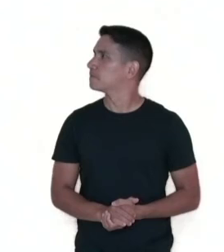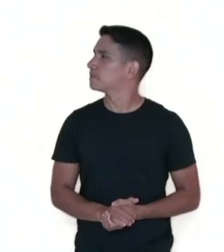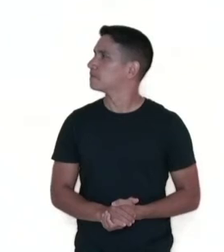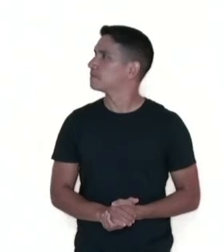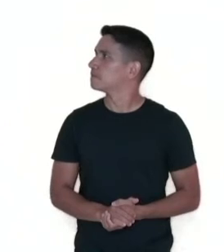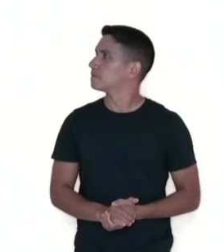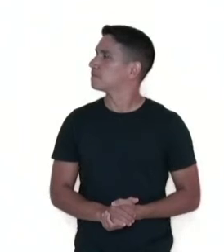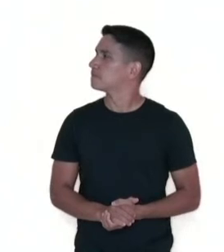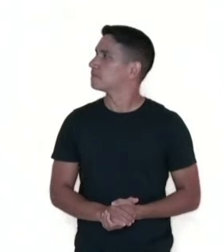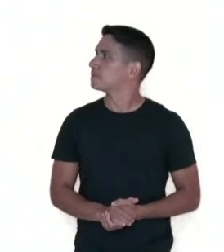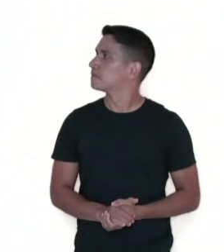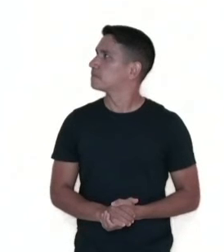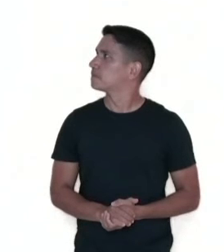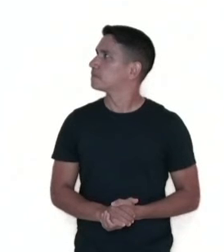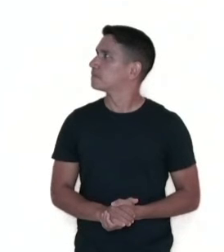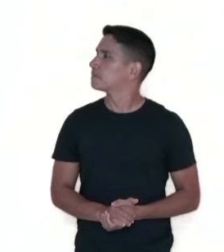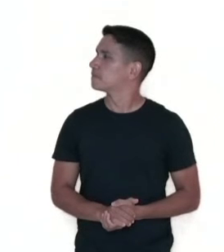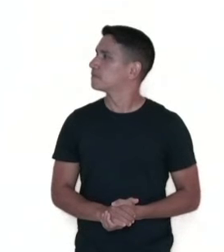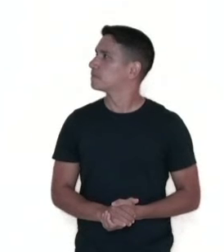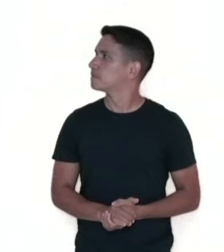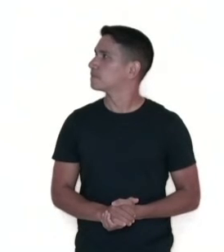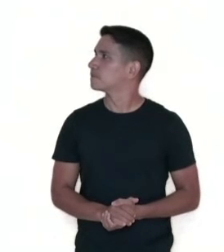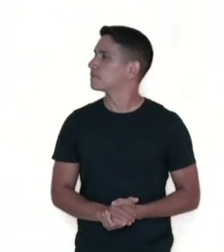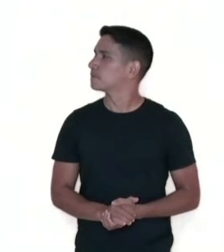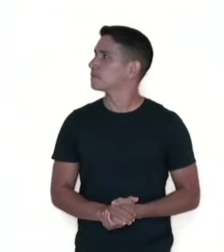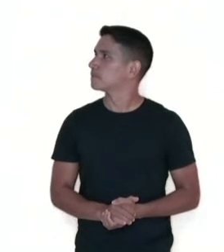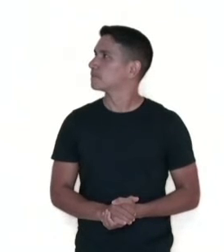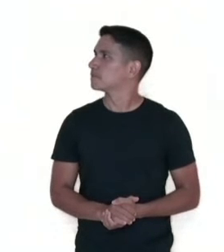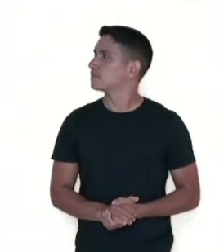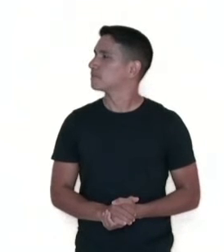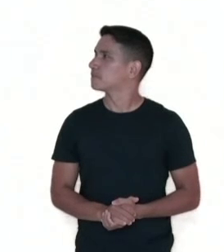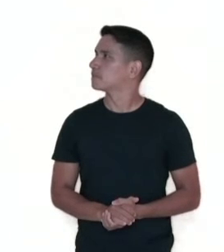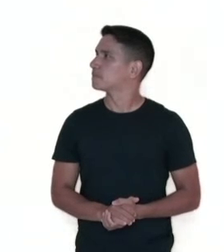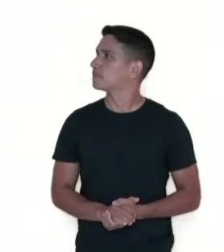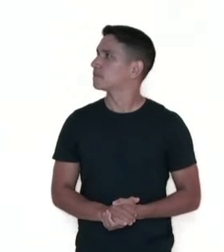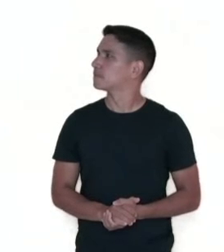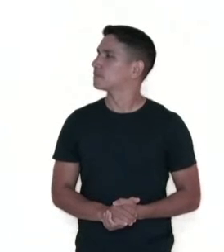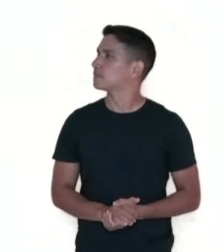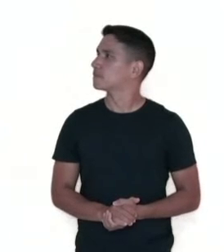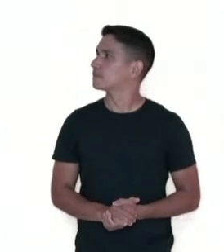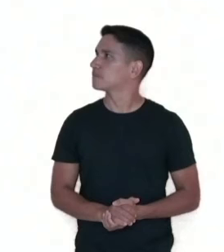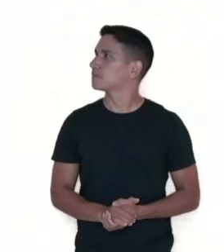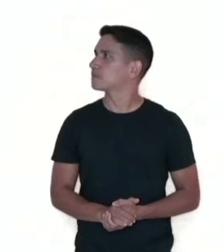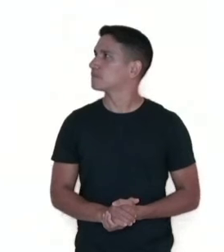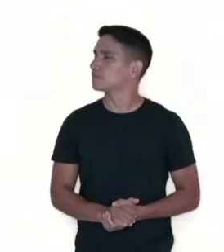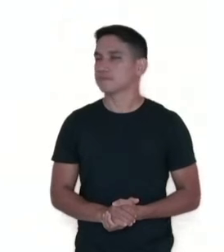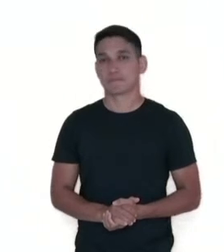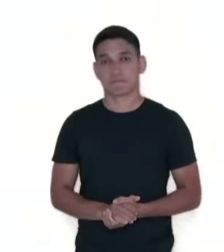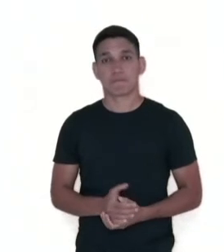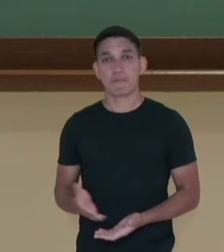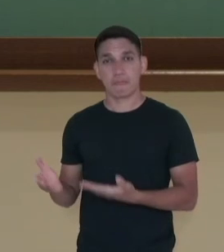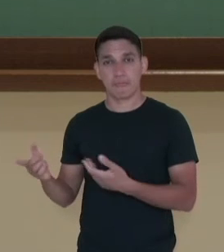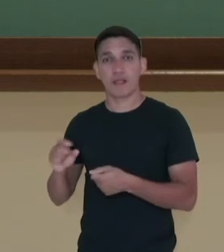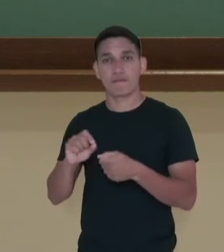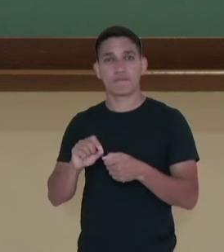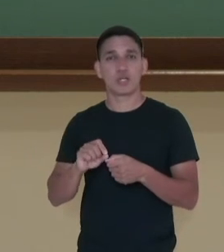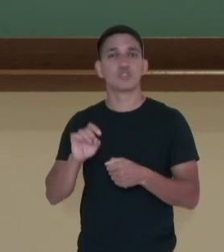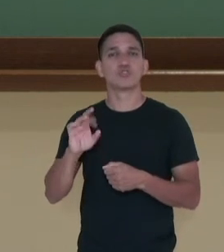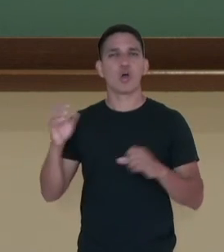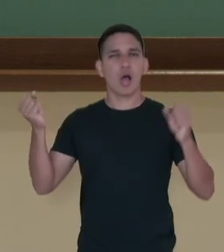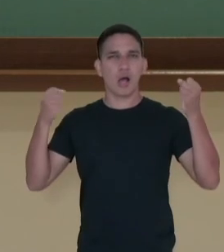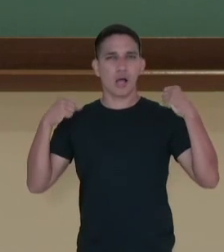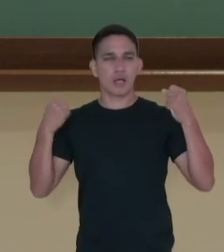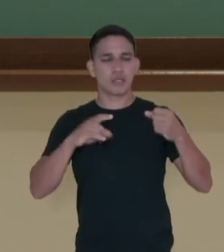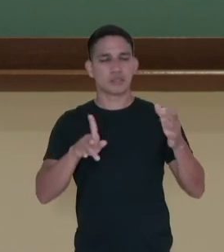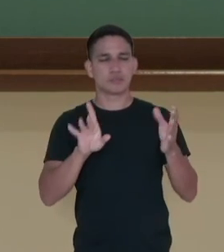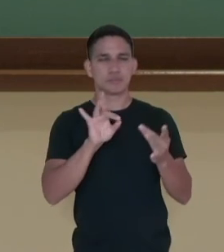hago exercícios físicos solamente em la escola, ou seja, faço somente na escola, provavelmente